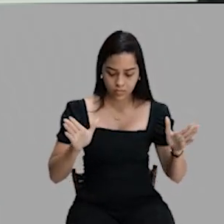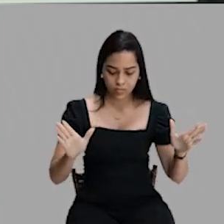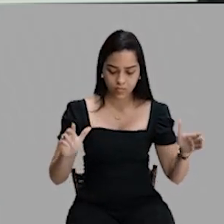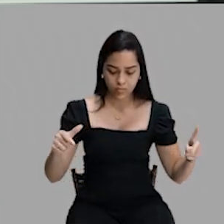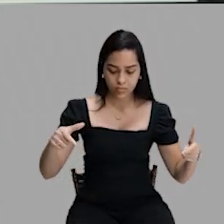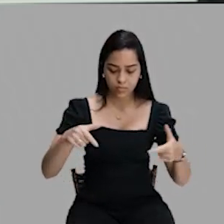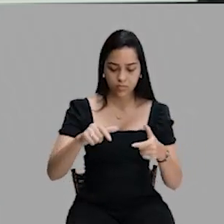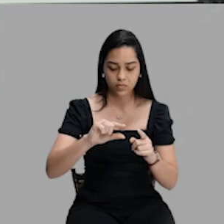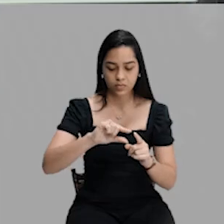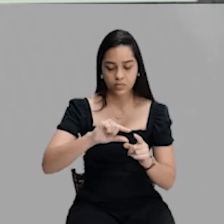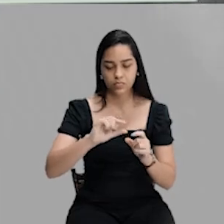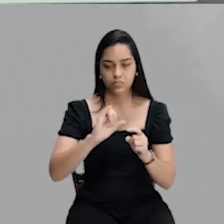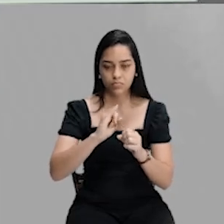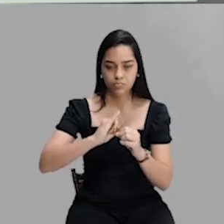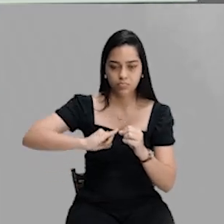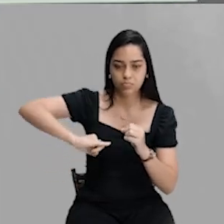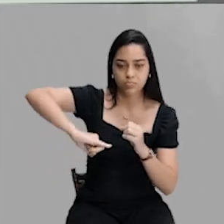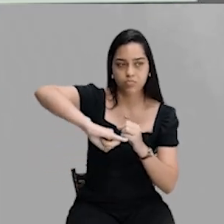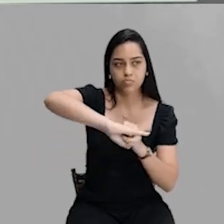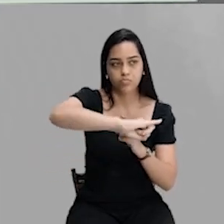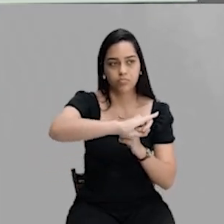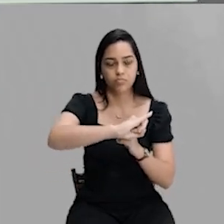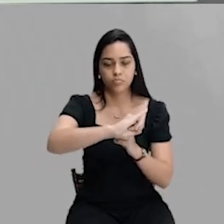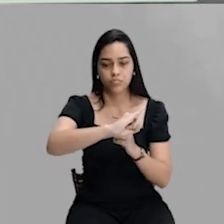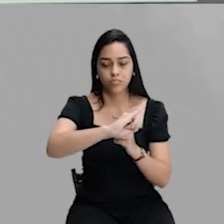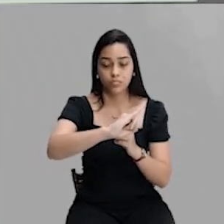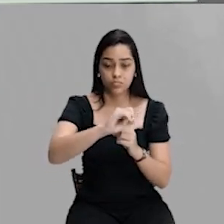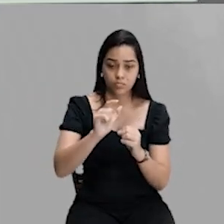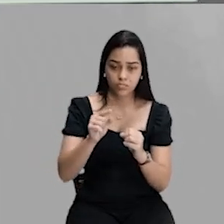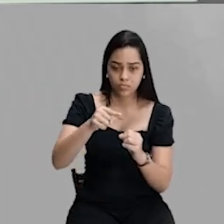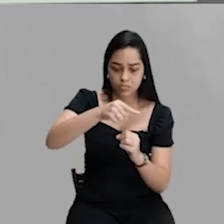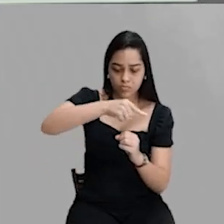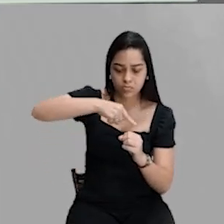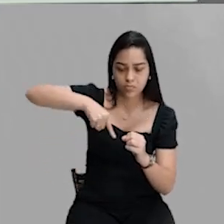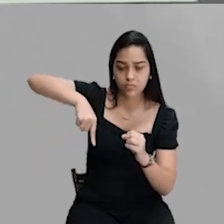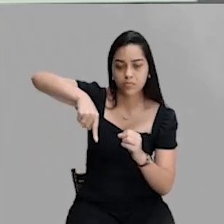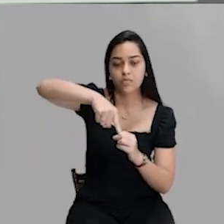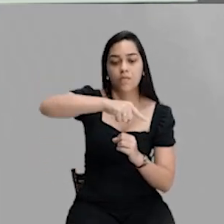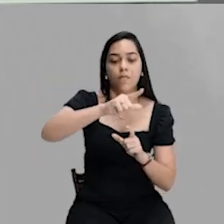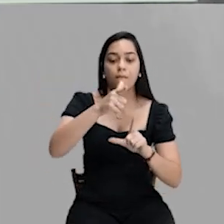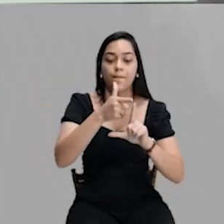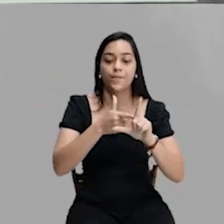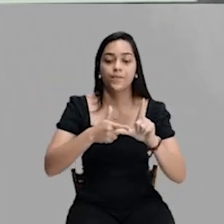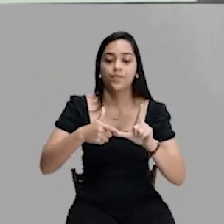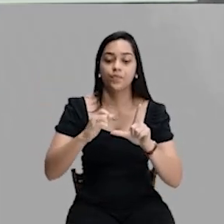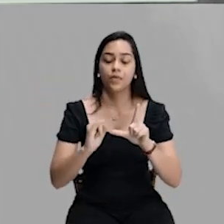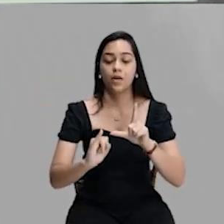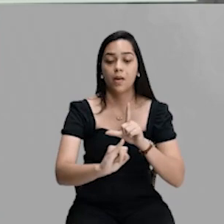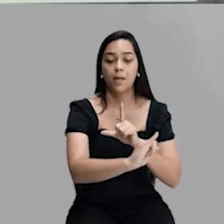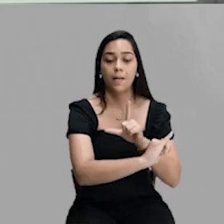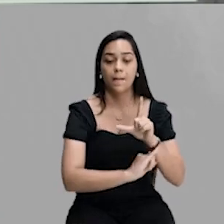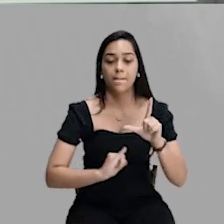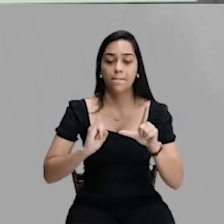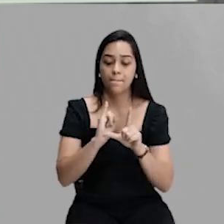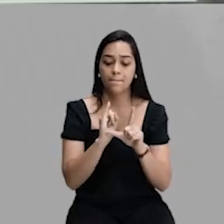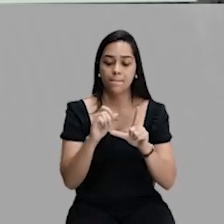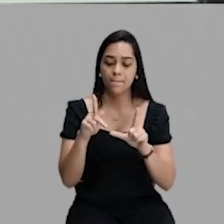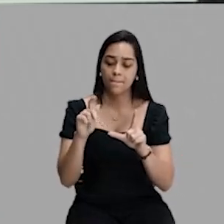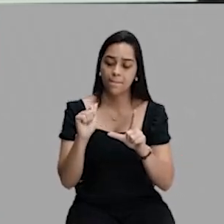está deitadinha, né? Vamos dizer assim, para poder reconhecer. O eixo maior ele é paralelo ao eixo